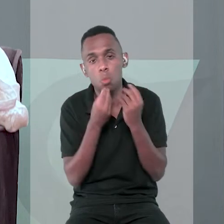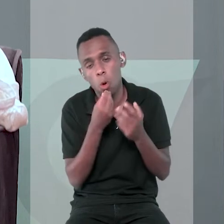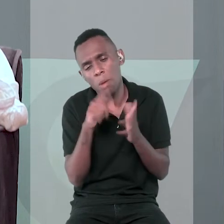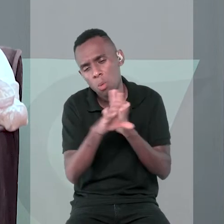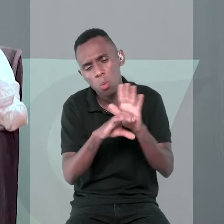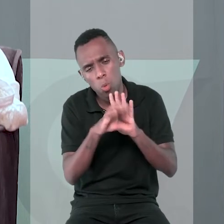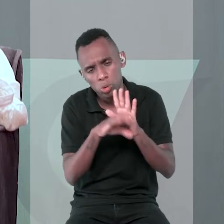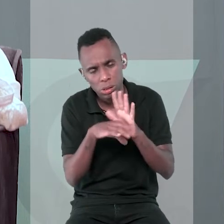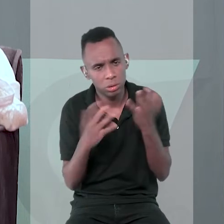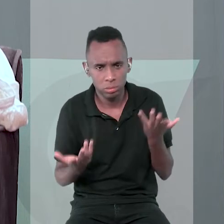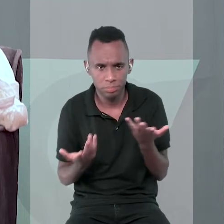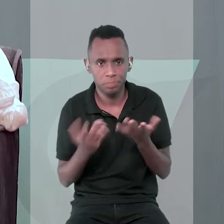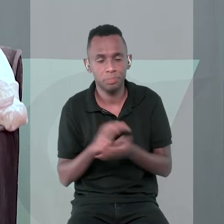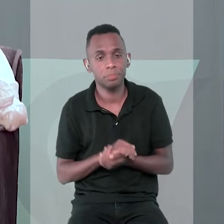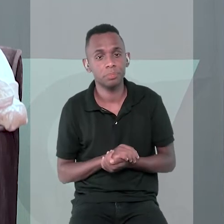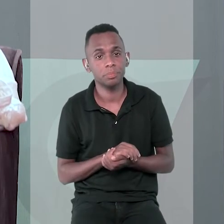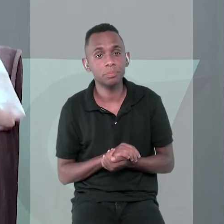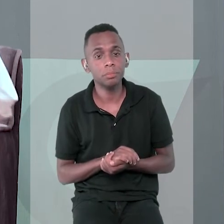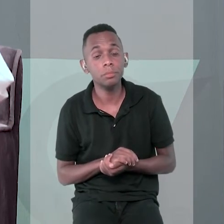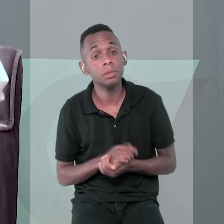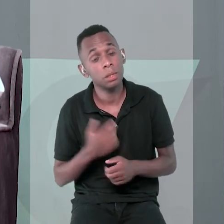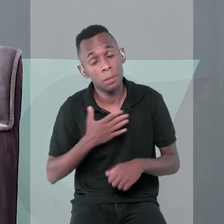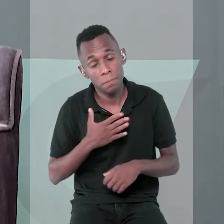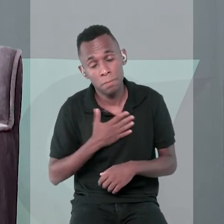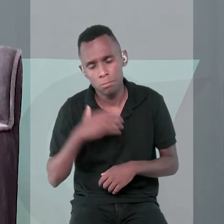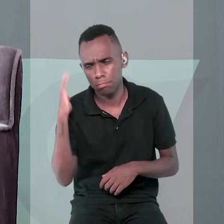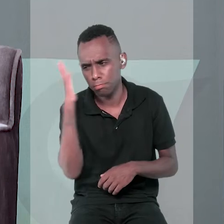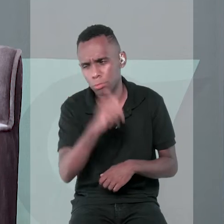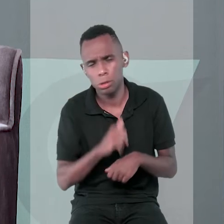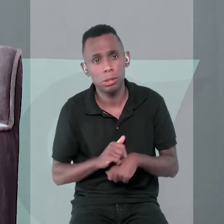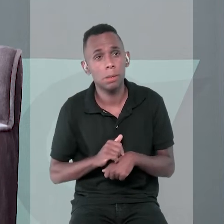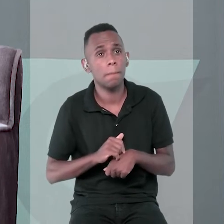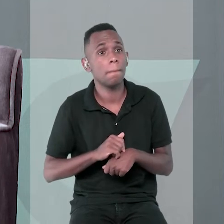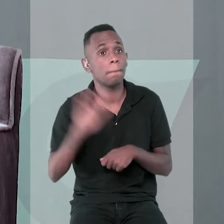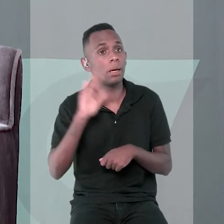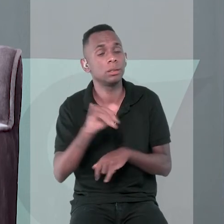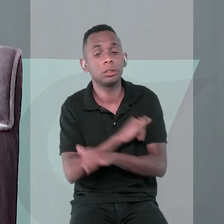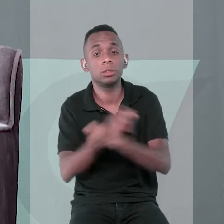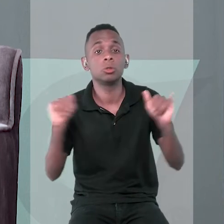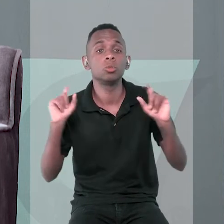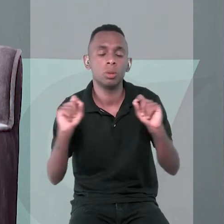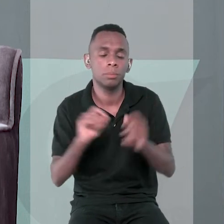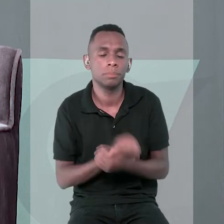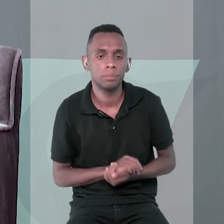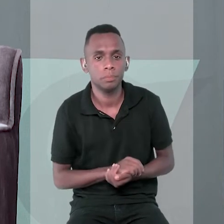grande conceito do que é ser revolucionário. Para mim, o mais bonito, Jean Condorcet diz o seguinte: